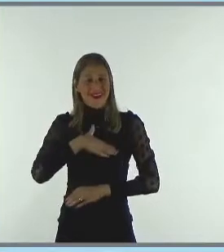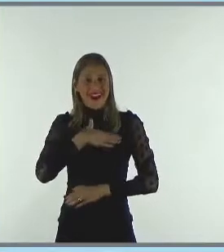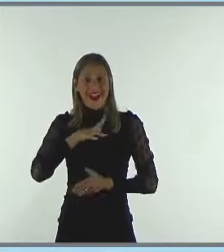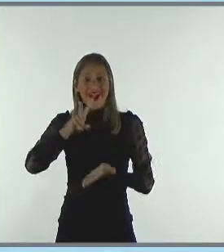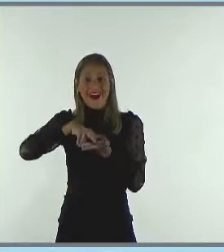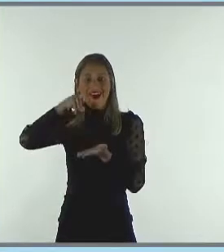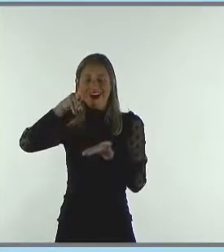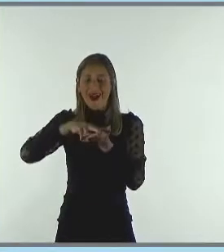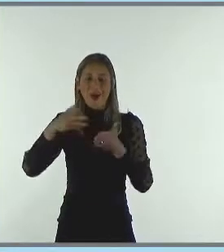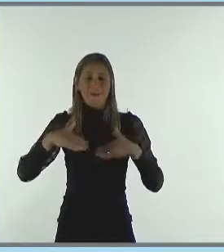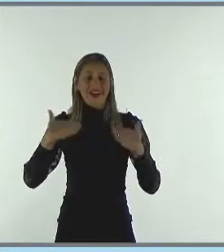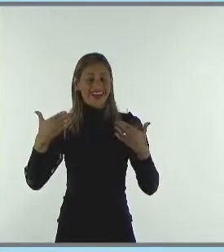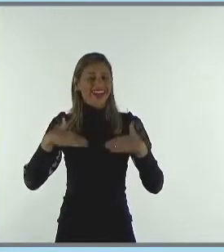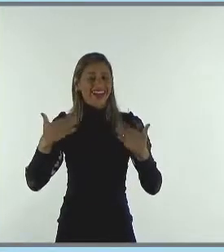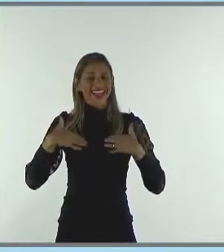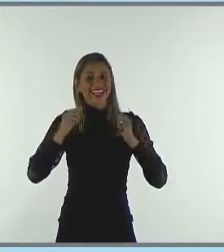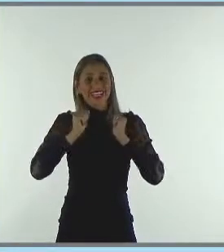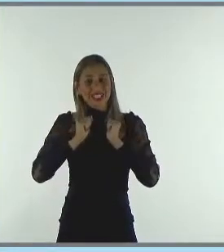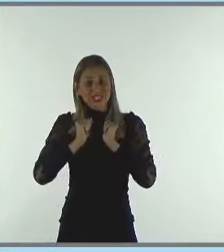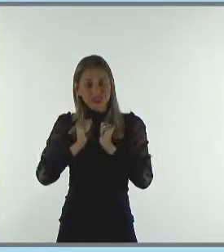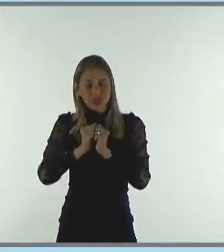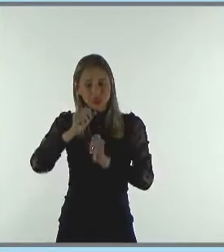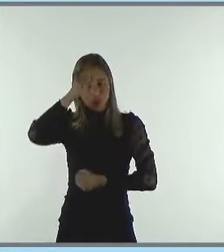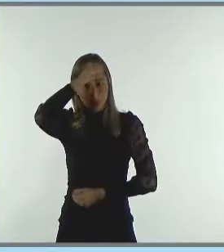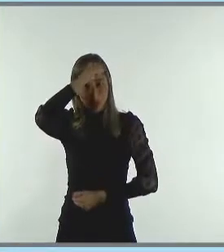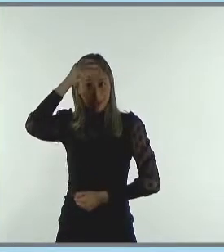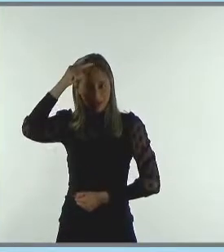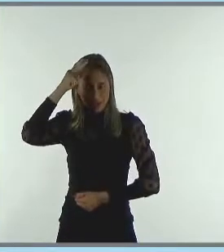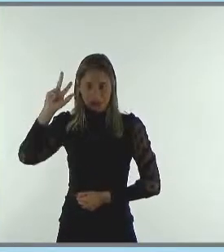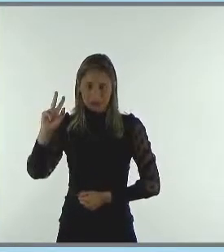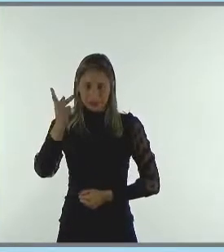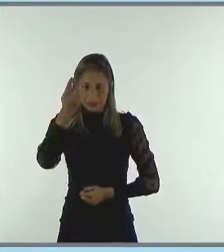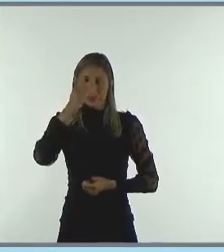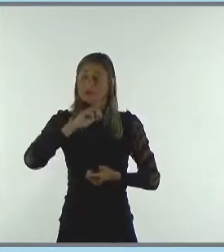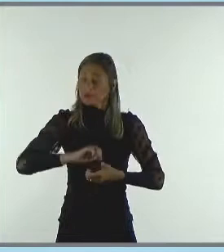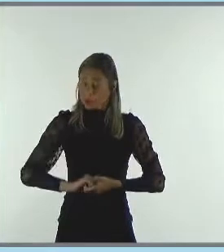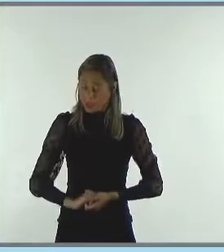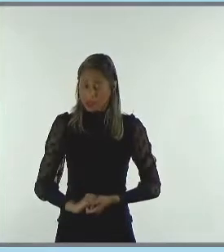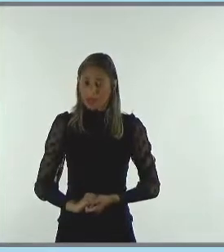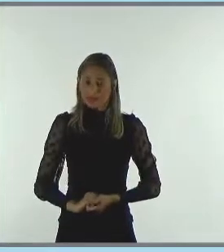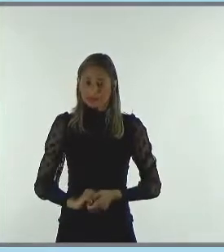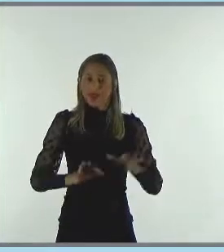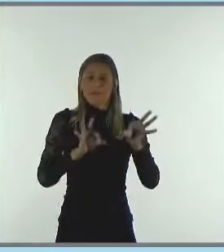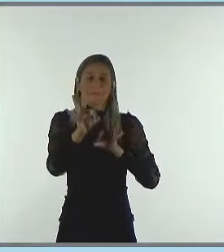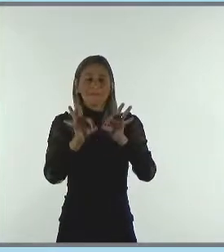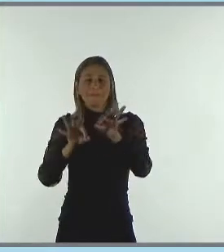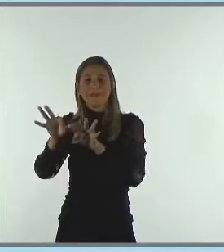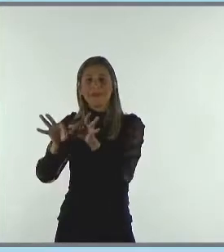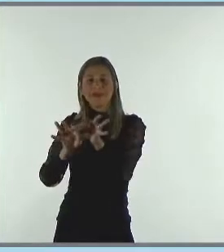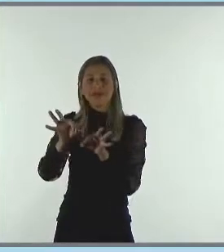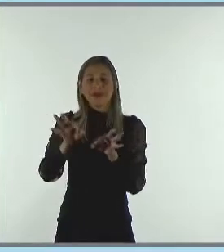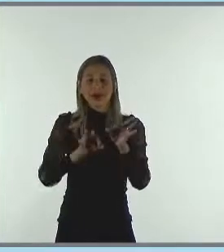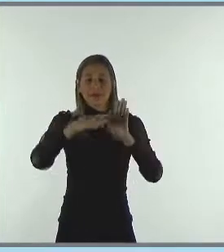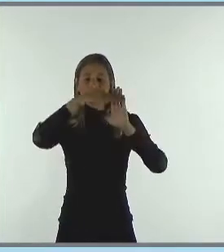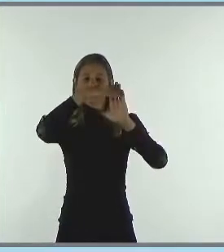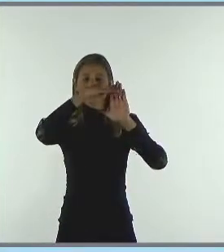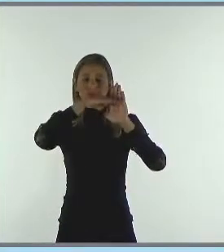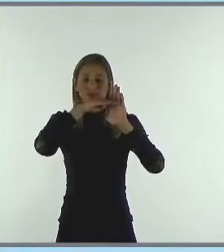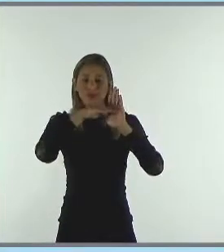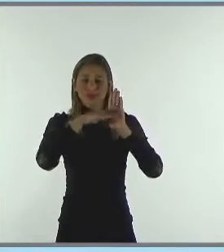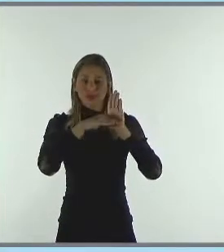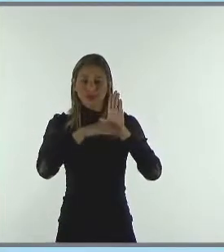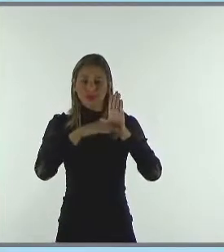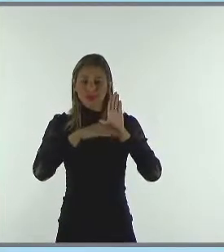co-realizar este evento juntamente com a Prefeitura de Belo Horizonte. Preparamos uma programação